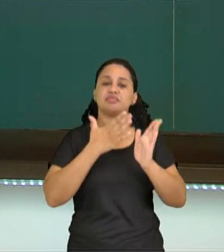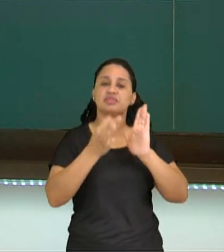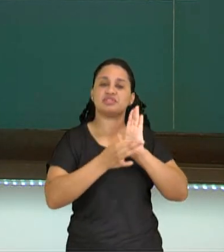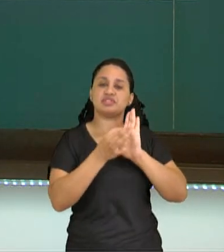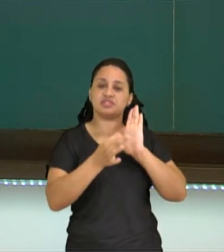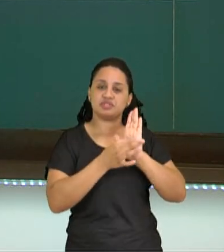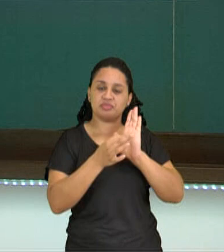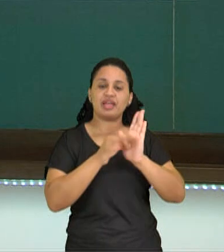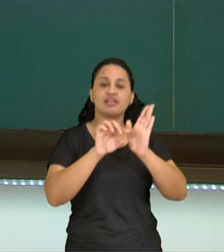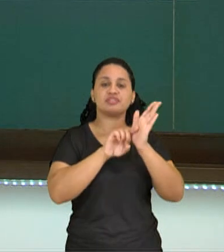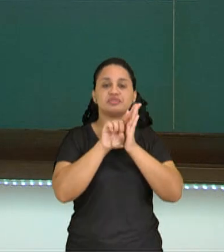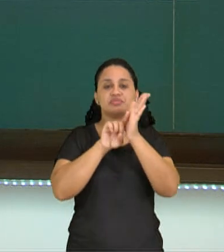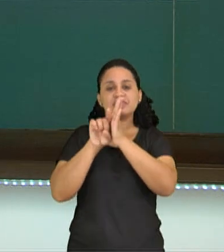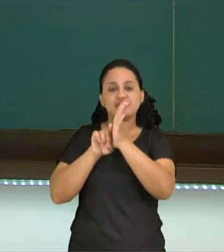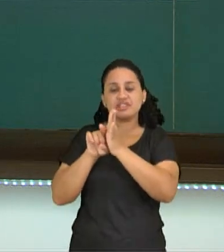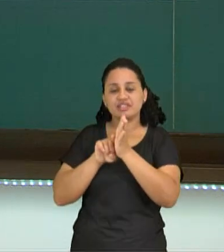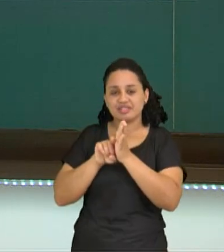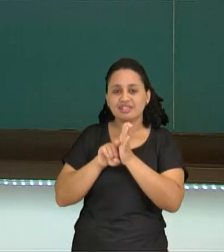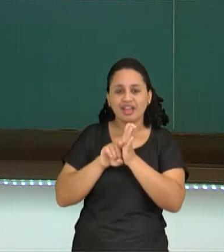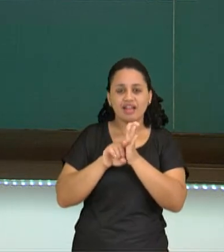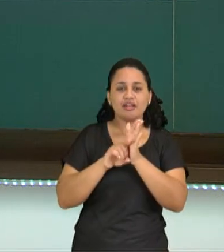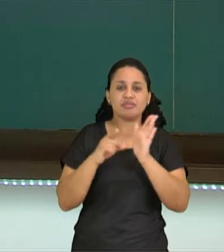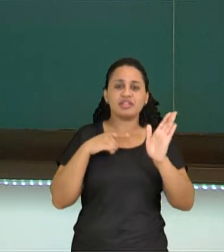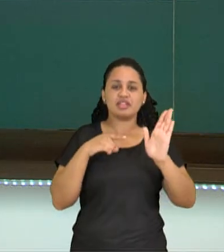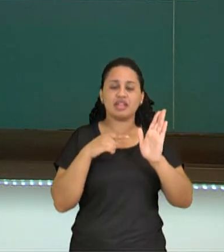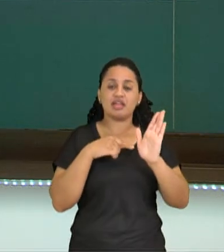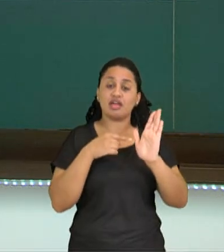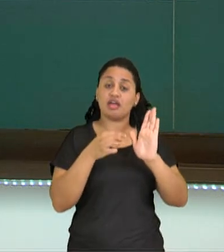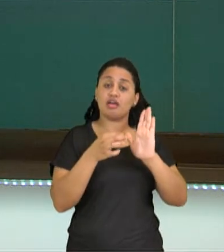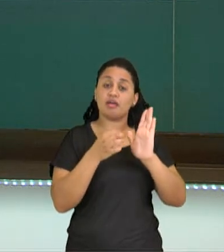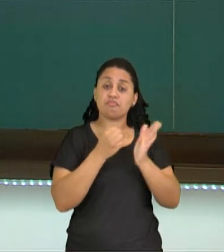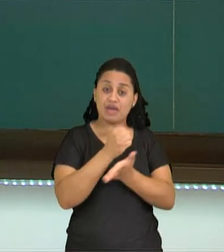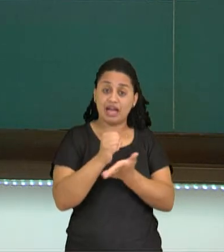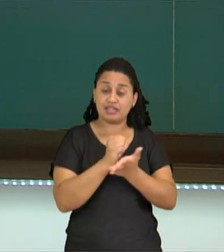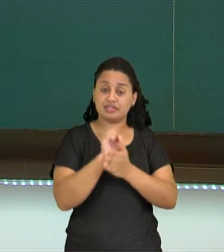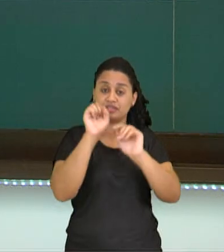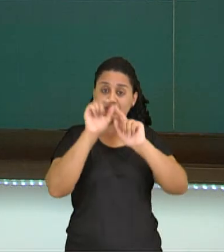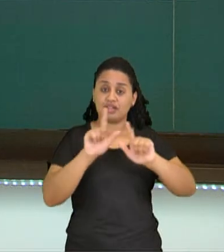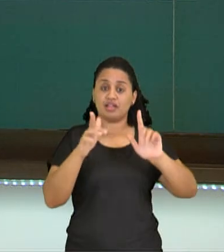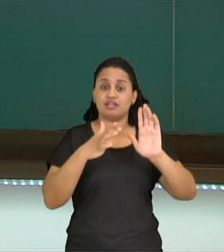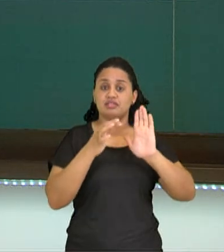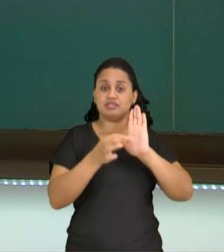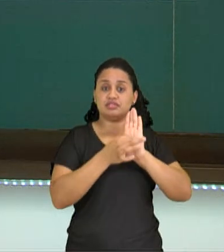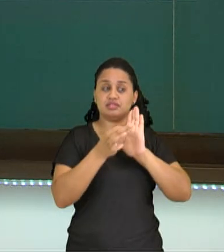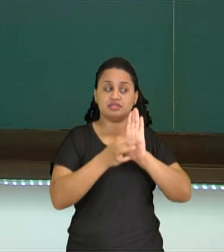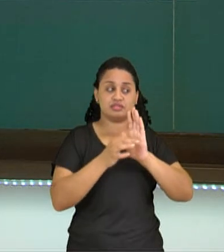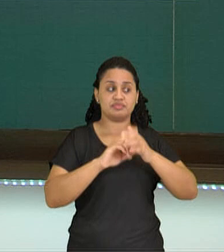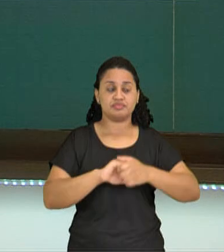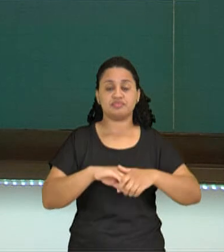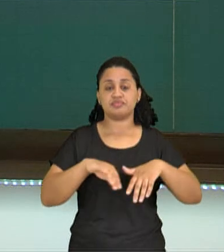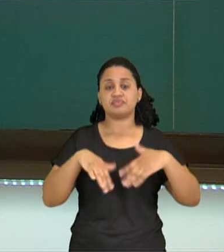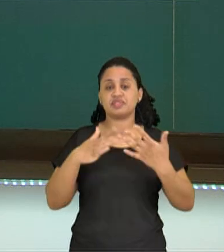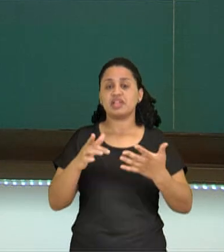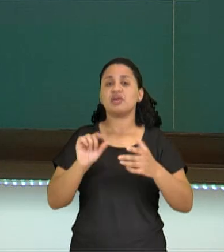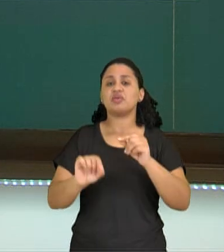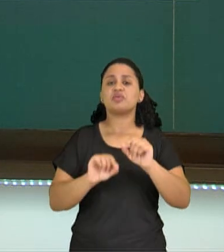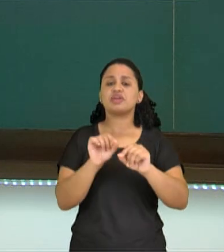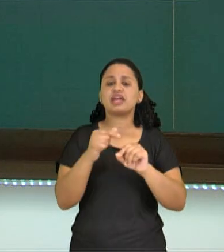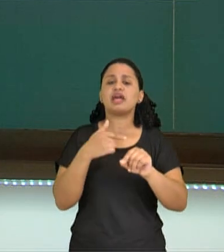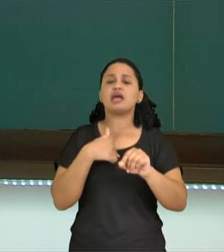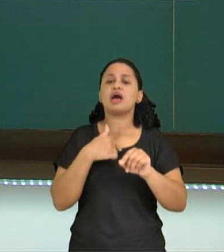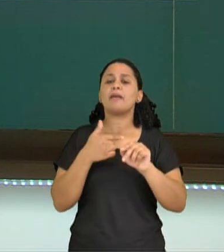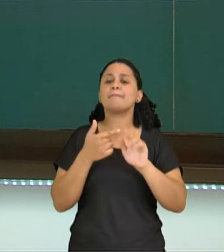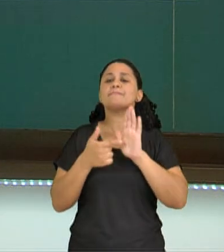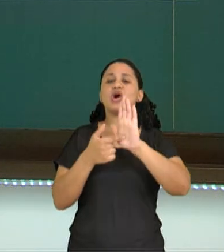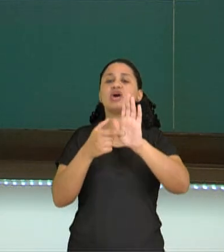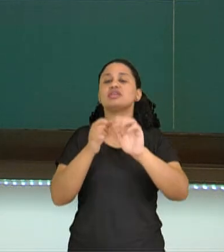intenção é convencer o leitor, tá? O autor deixa claro o seu ponto de vista. Então, ele não pode ficar em cima do muro. Ele